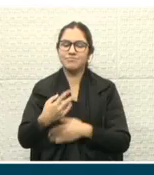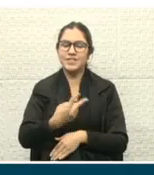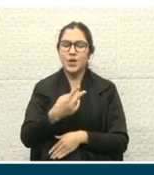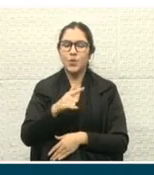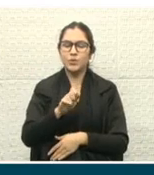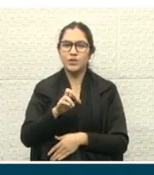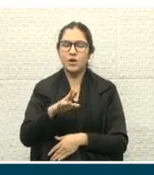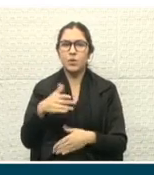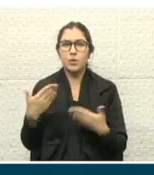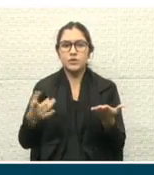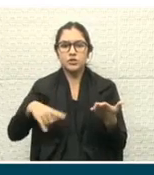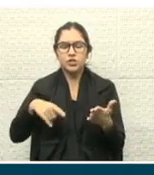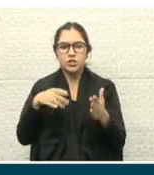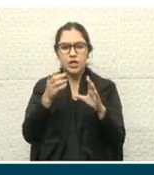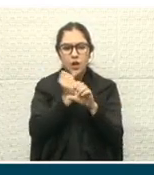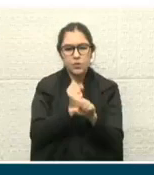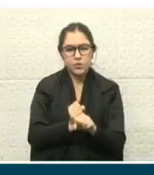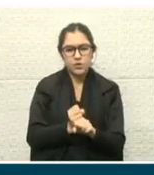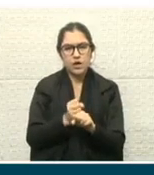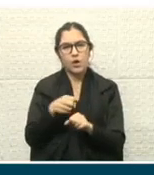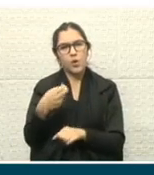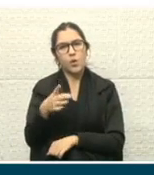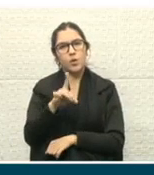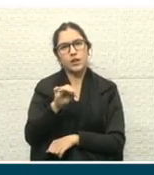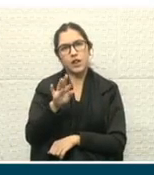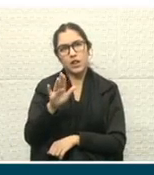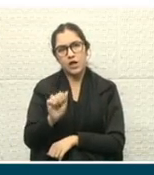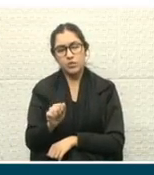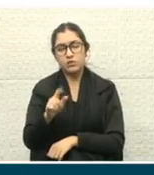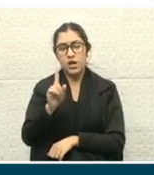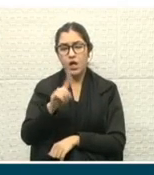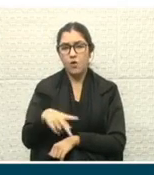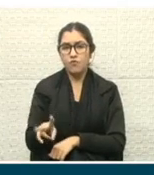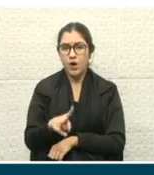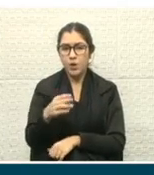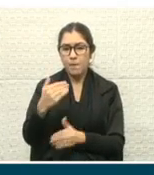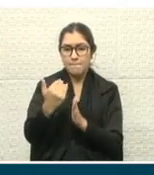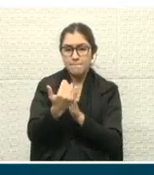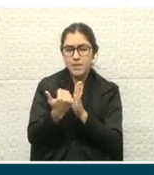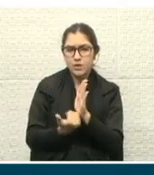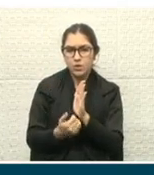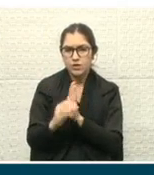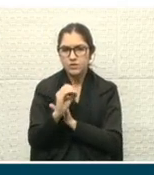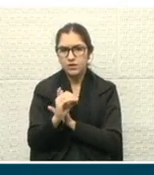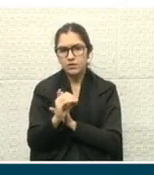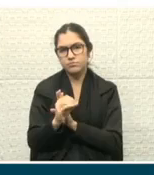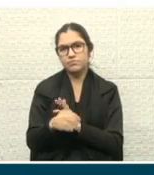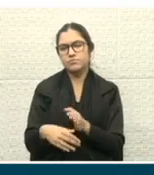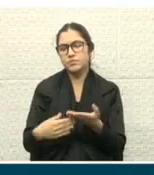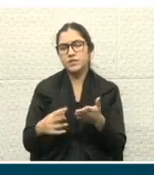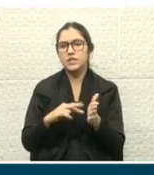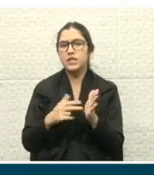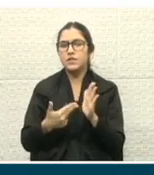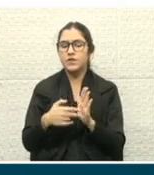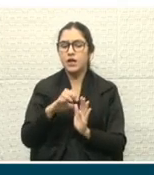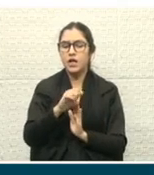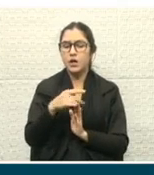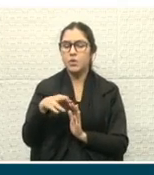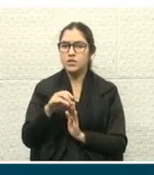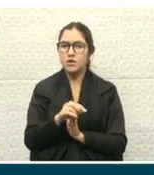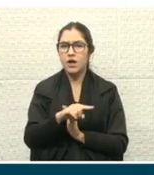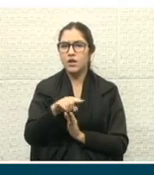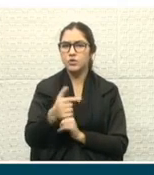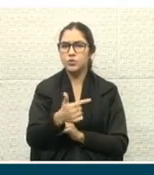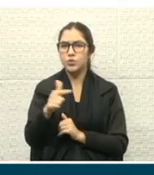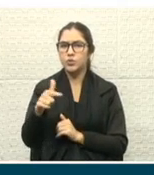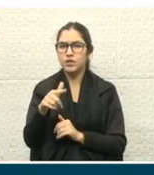Quando nós calculamos o discriminante, ou o delta, e este é um valor menor do que zero, quer dizer que essa equação não